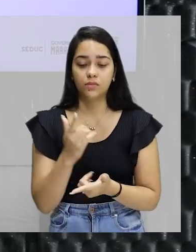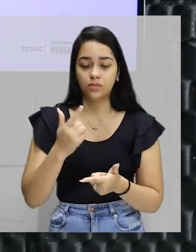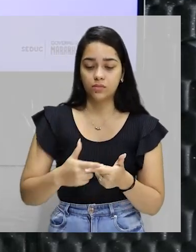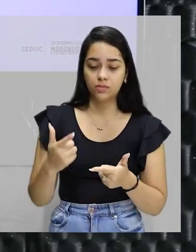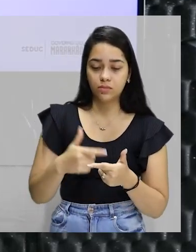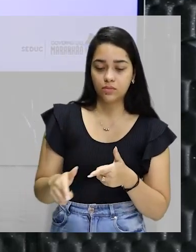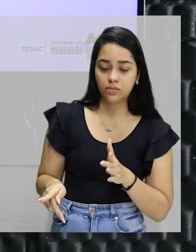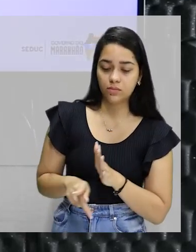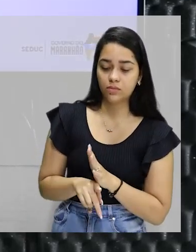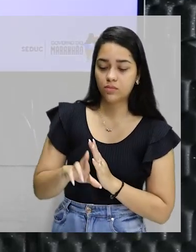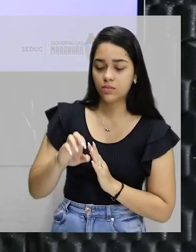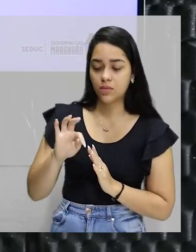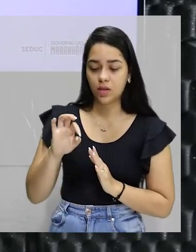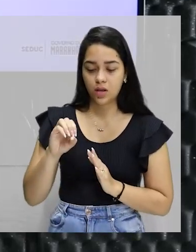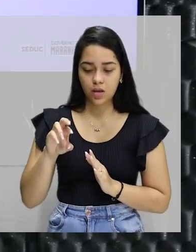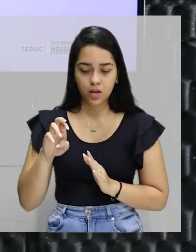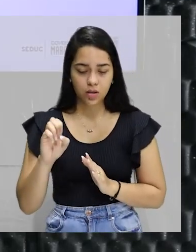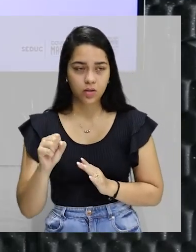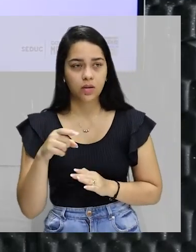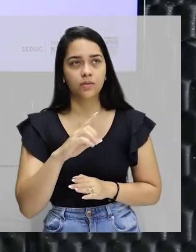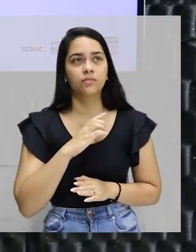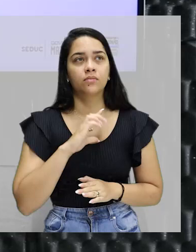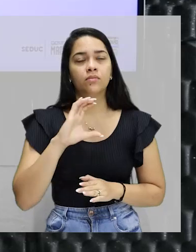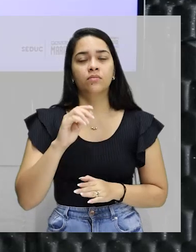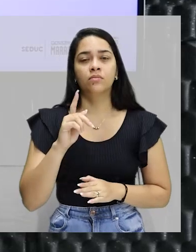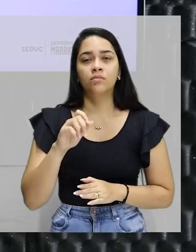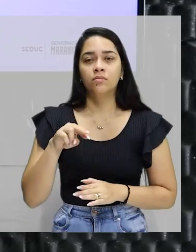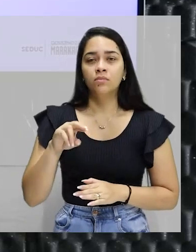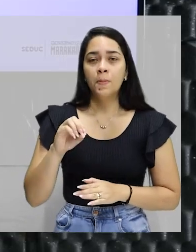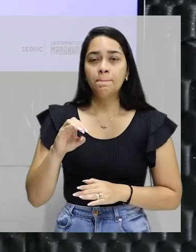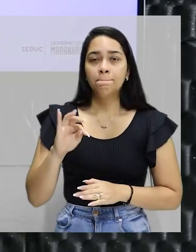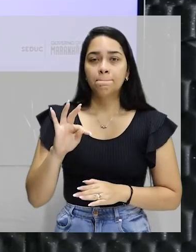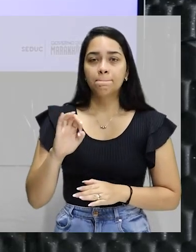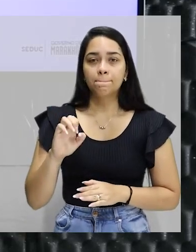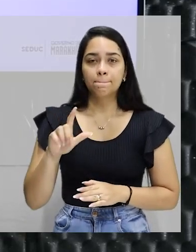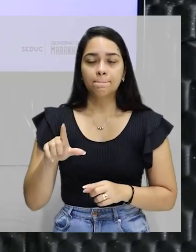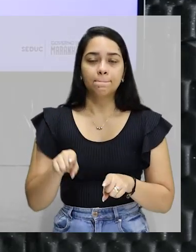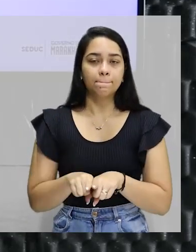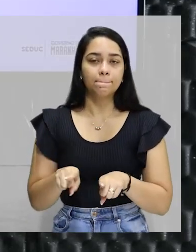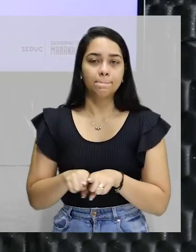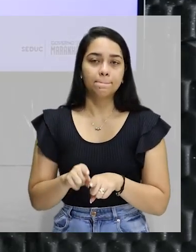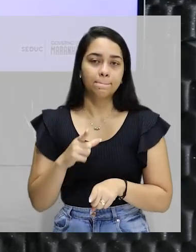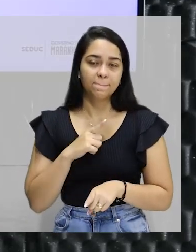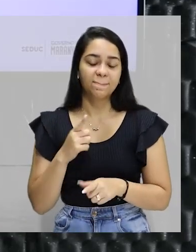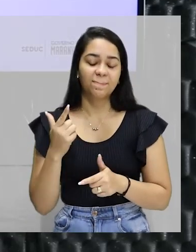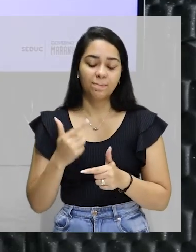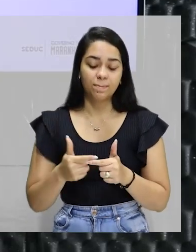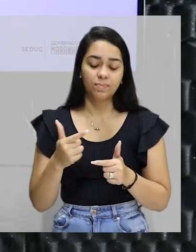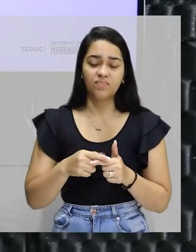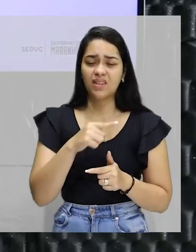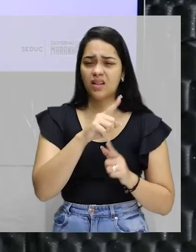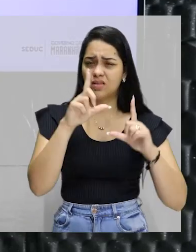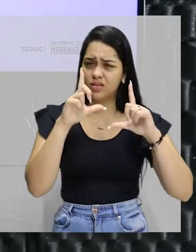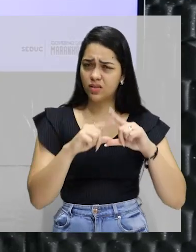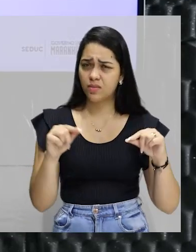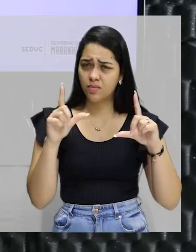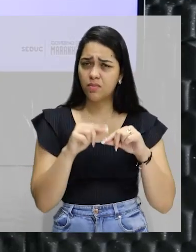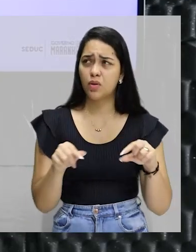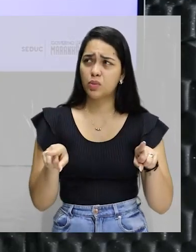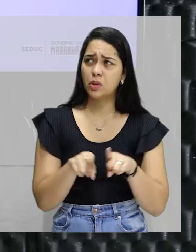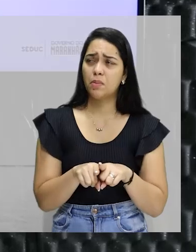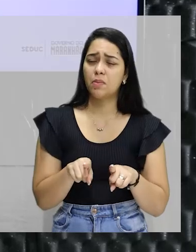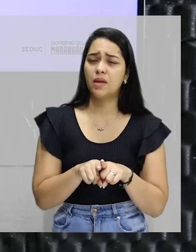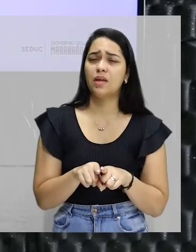relacionados a reatores nucleares, né? Chernobyl é o grande exemplo. Mas tivemos também um problema no Japão, né?